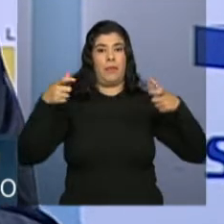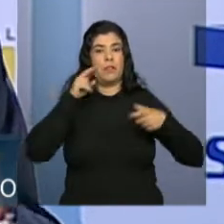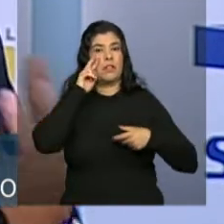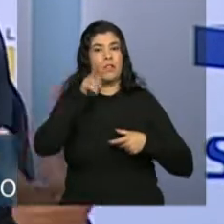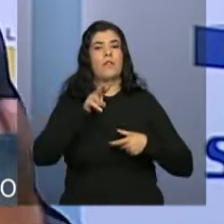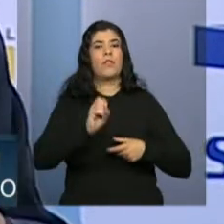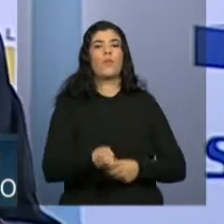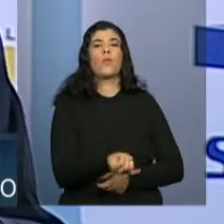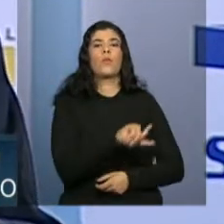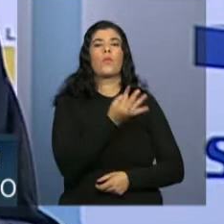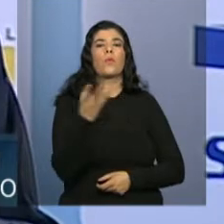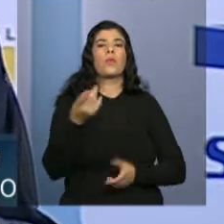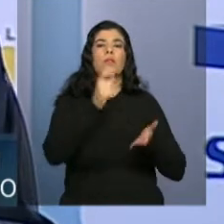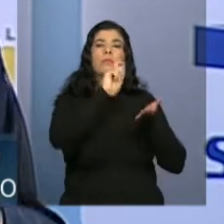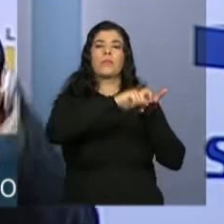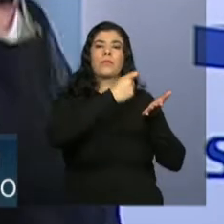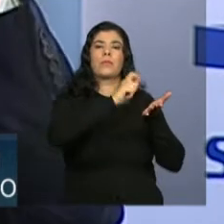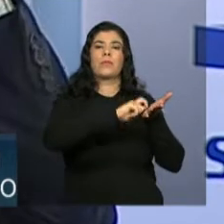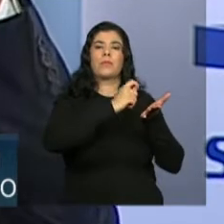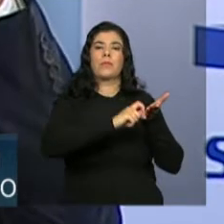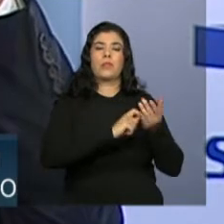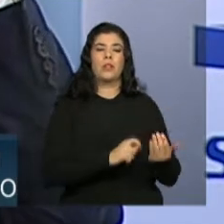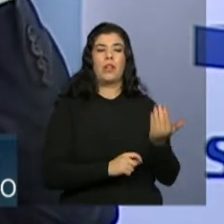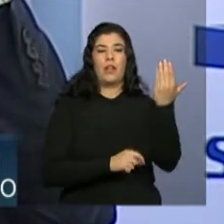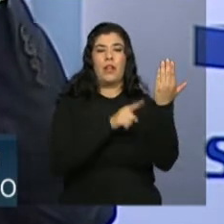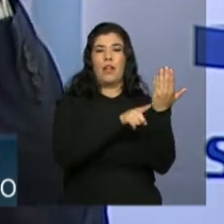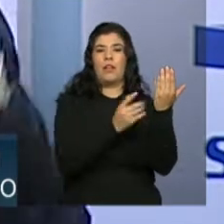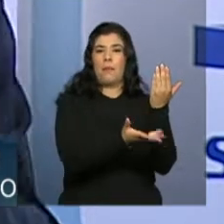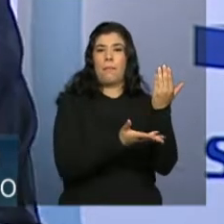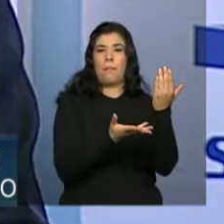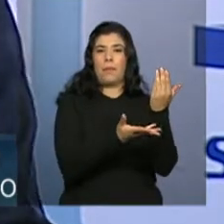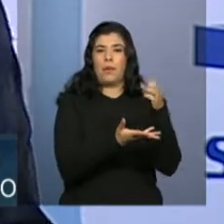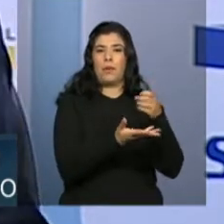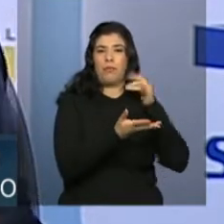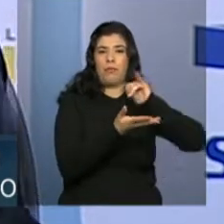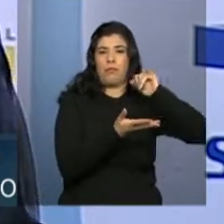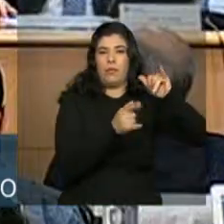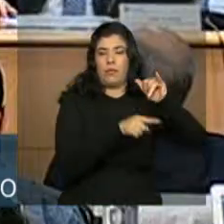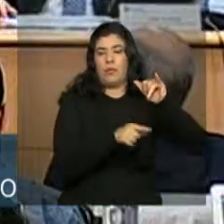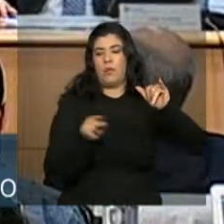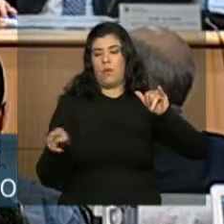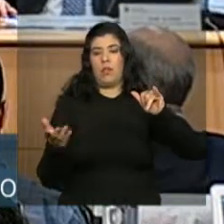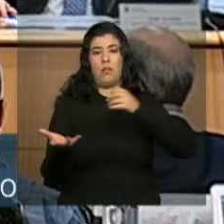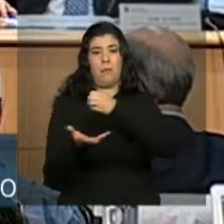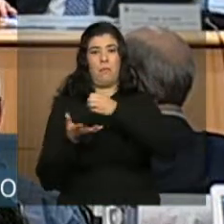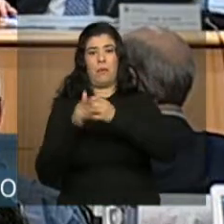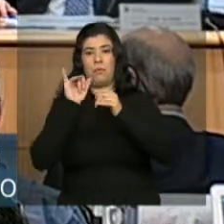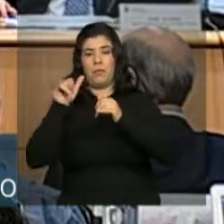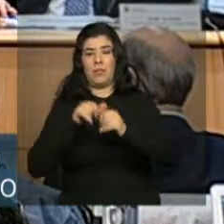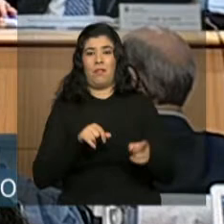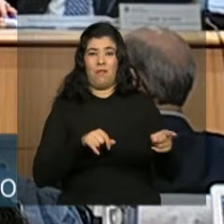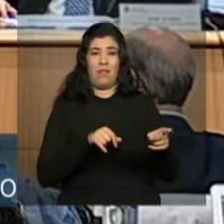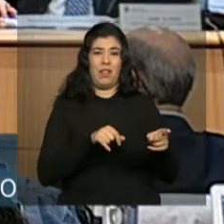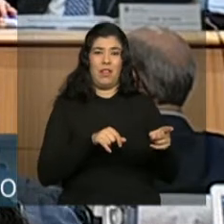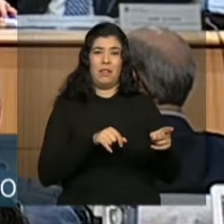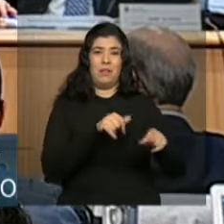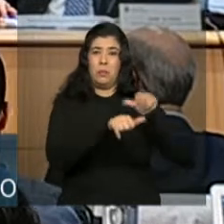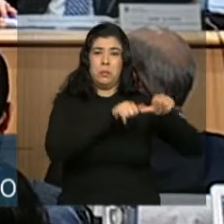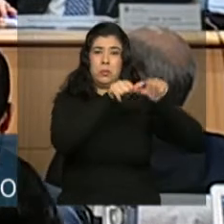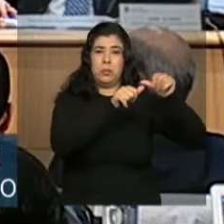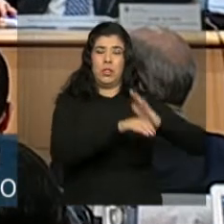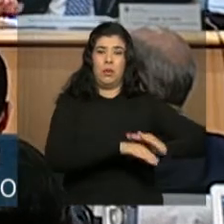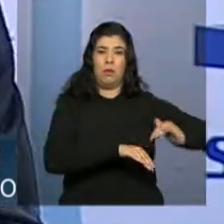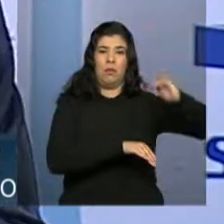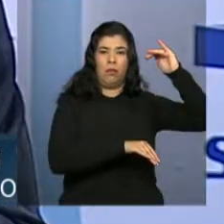olha o número de registro que tem um e o número que tem outro a gente veio aqui o banco da samed foi consolidou muito e não tinha sentido a gente continuar a usar